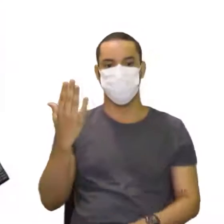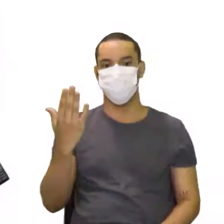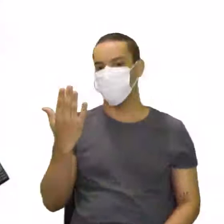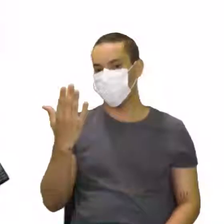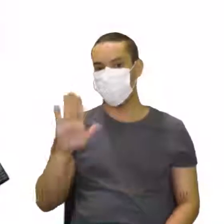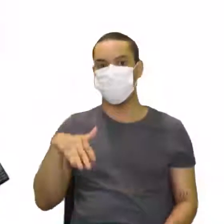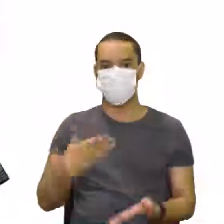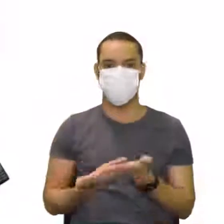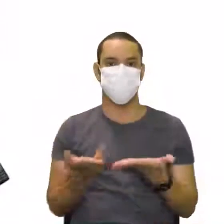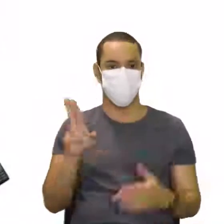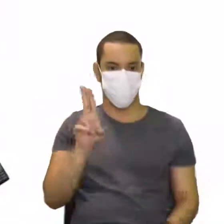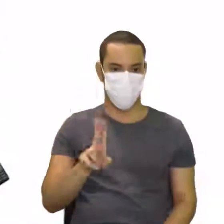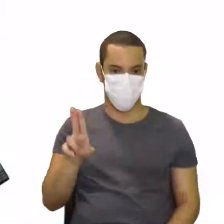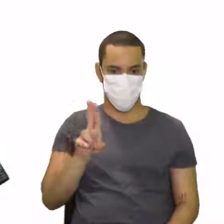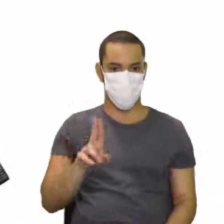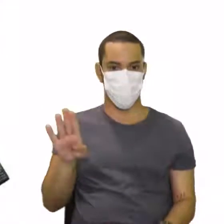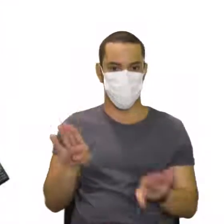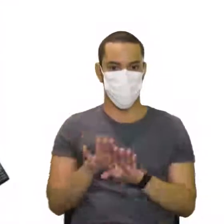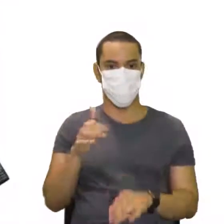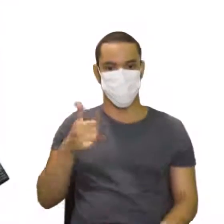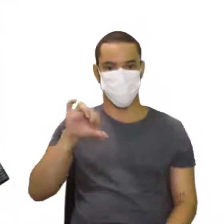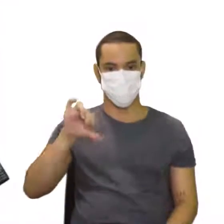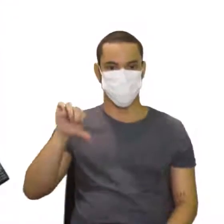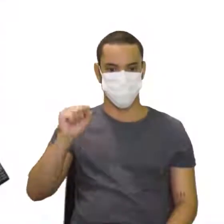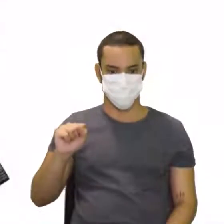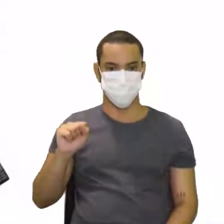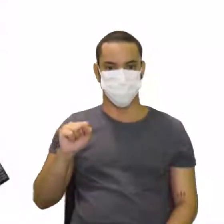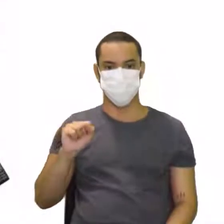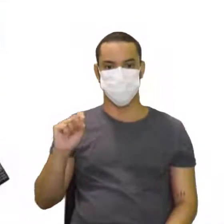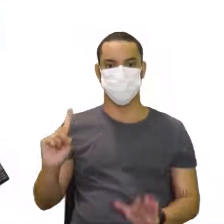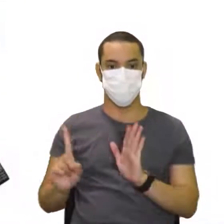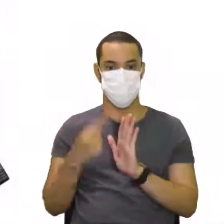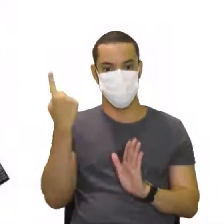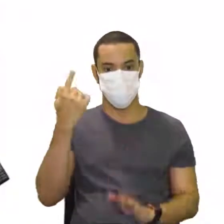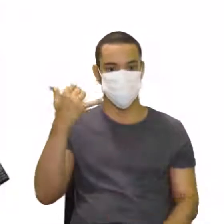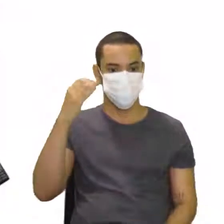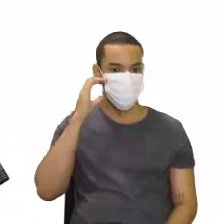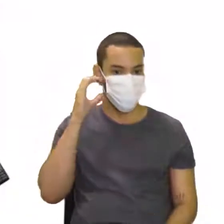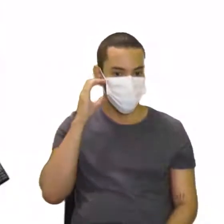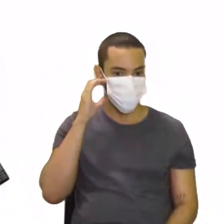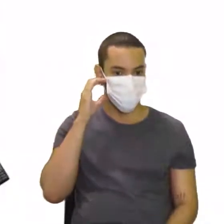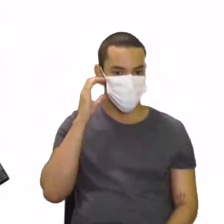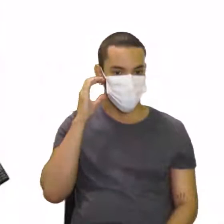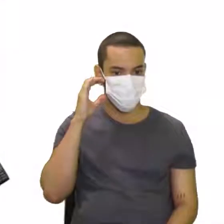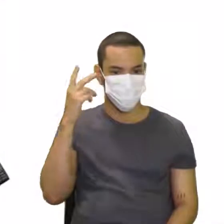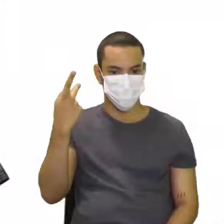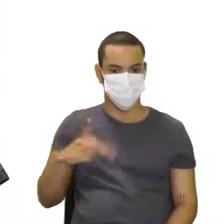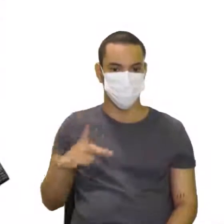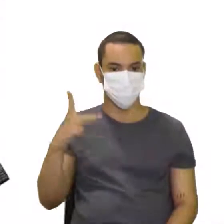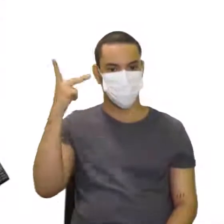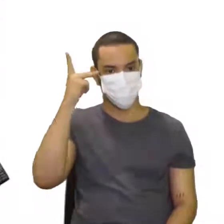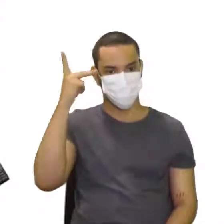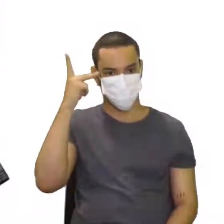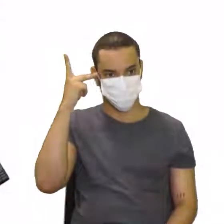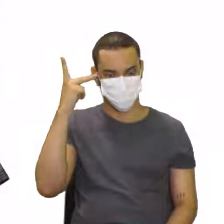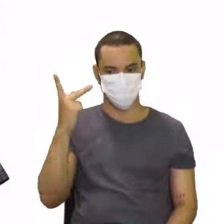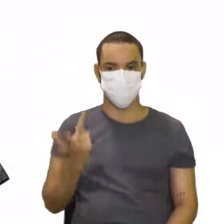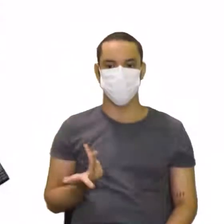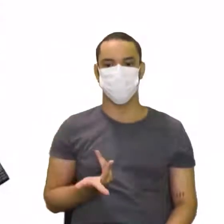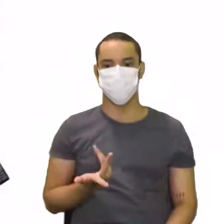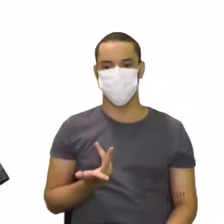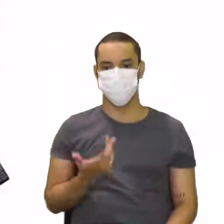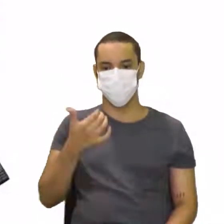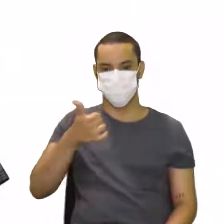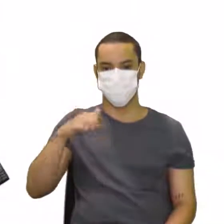até hoje, em 98 aqui, ó, são ativados os primeiros celulares na região metropolitana de São Paulo.